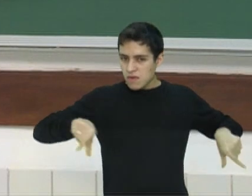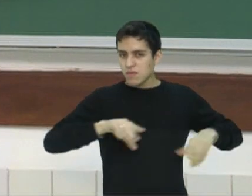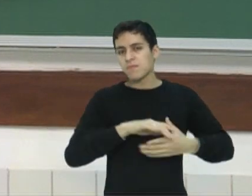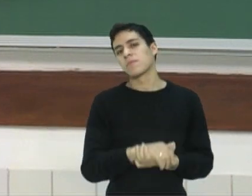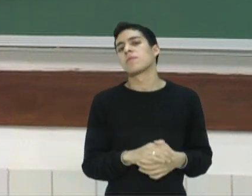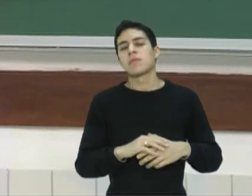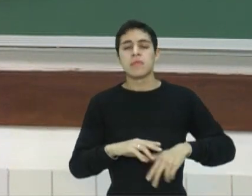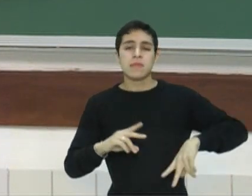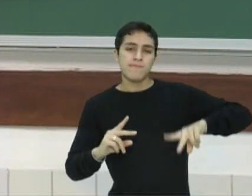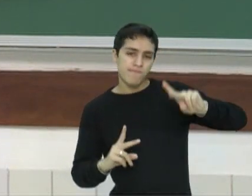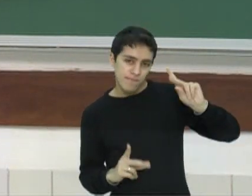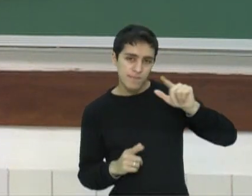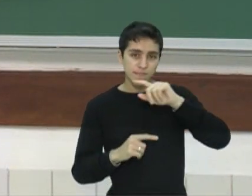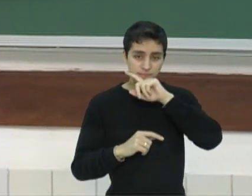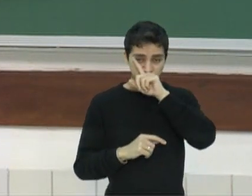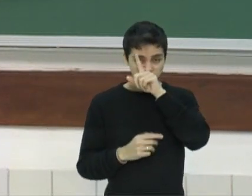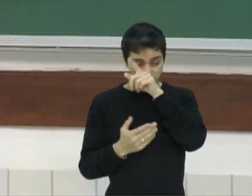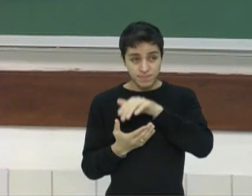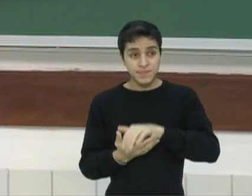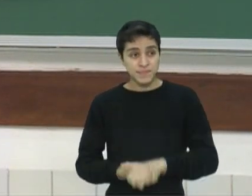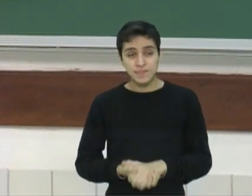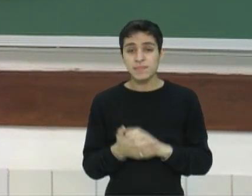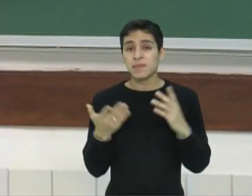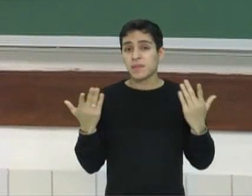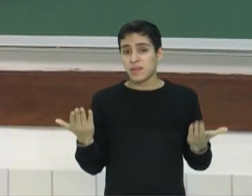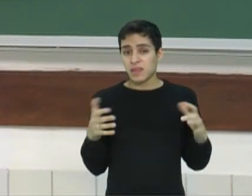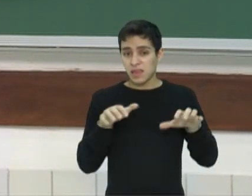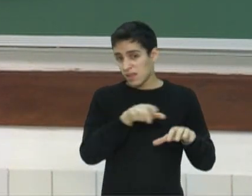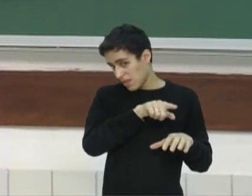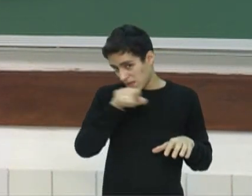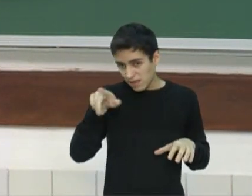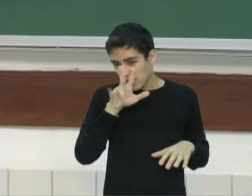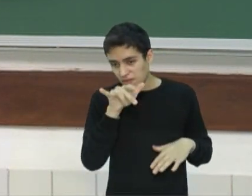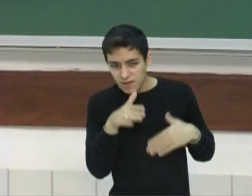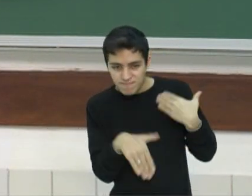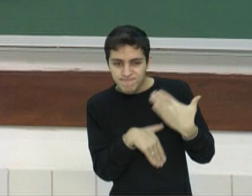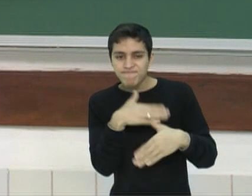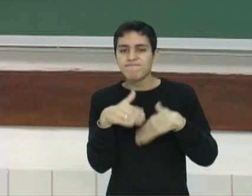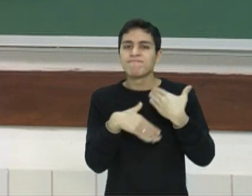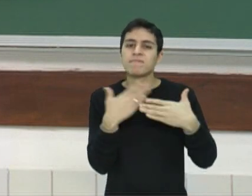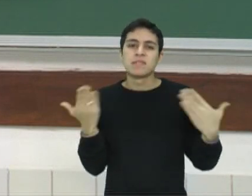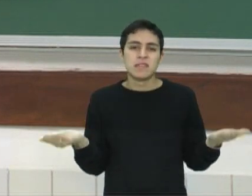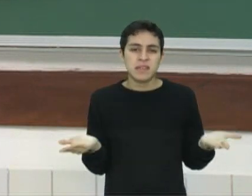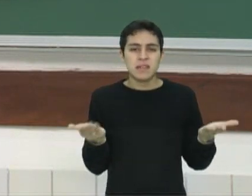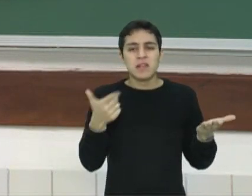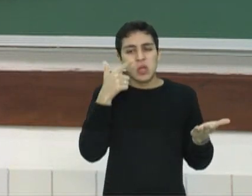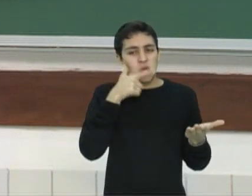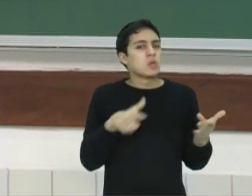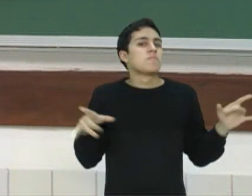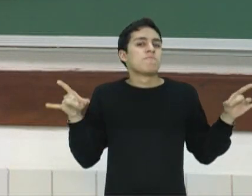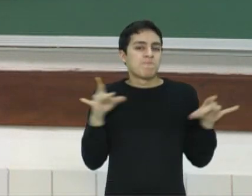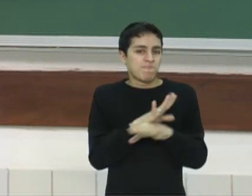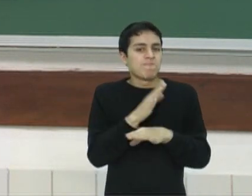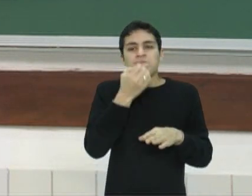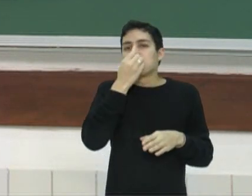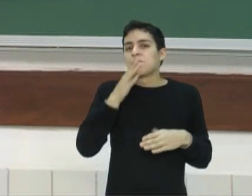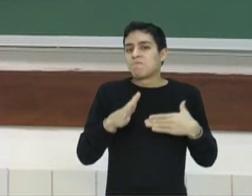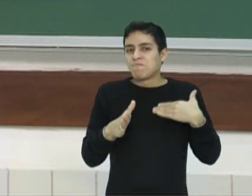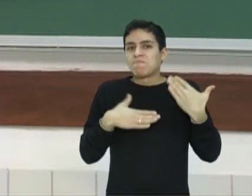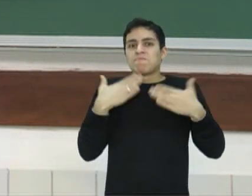em espanhol, e dessa forma você vai avançando, vai aprendendo, você vai acabar ficando